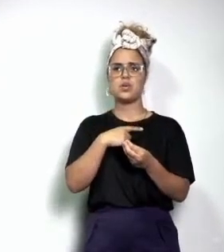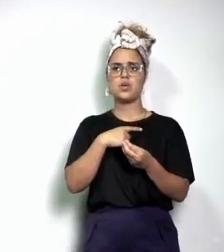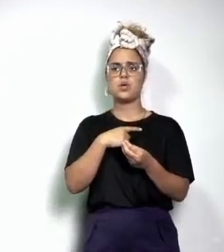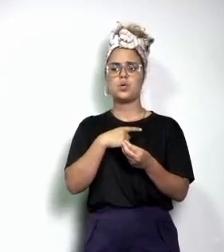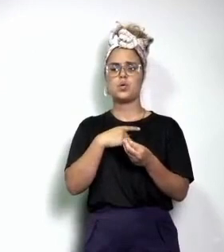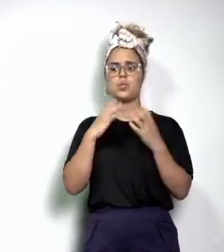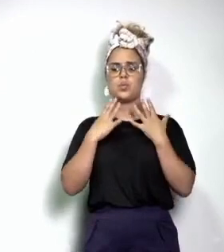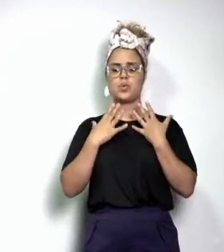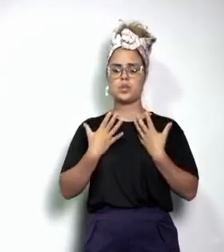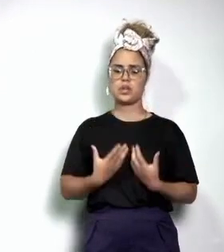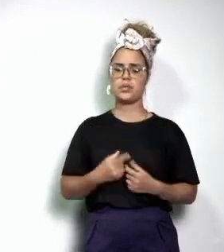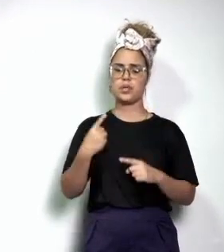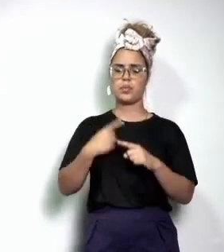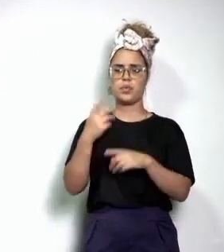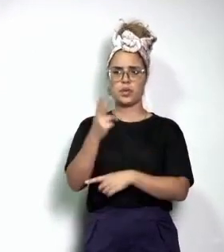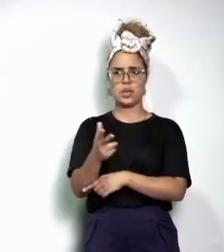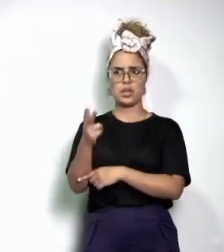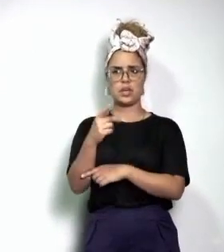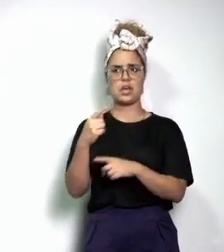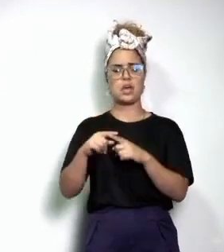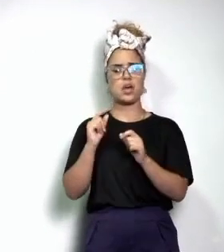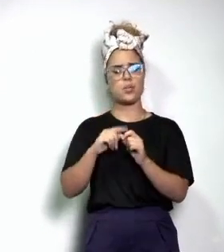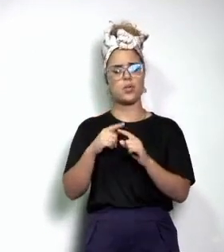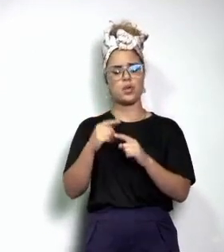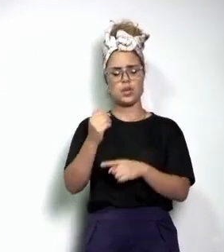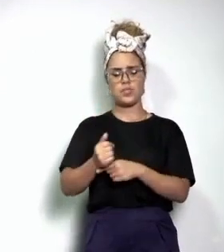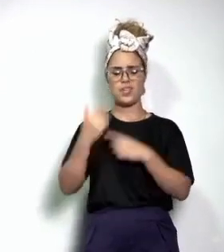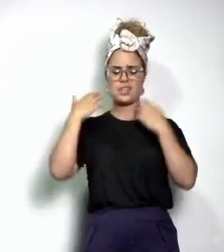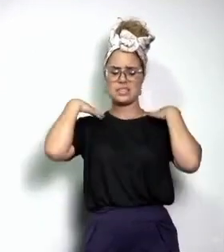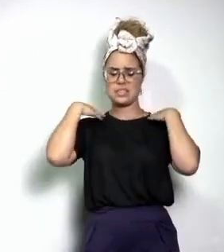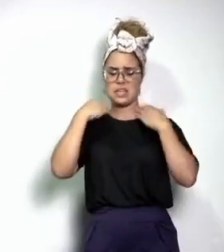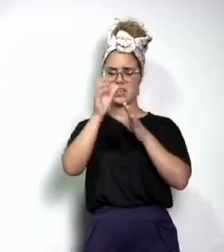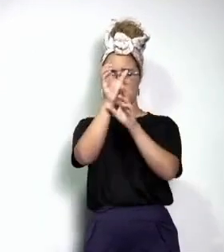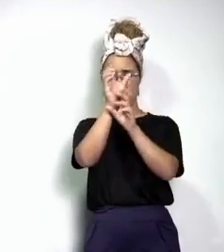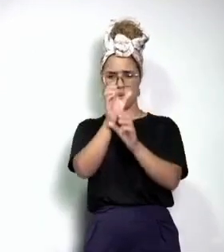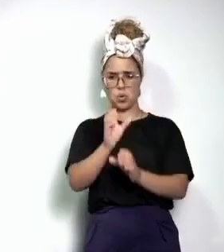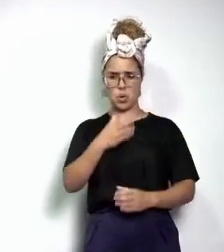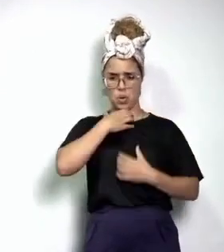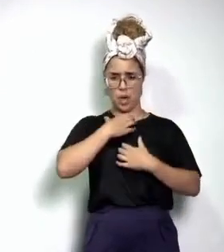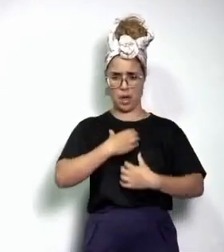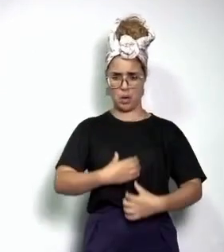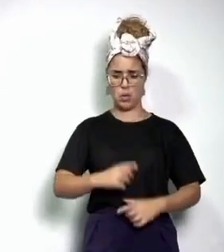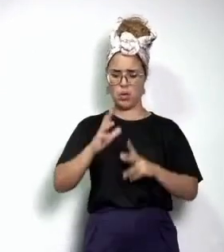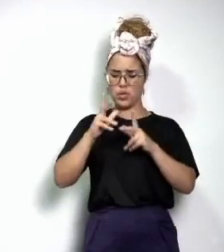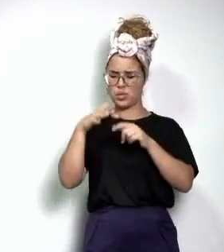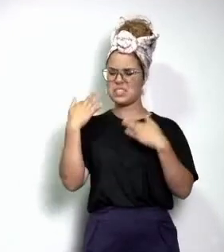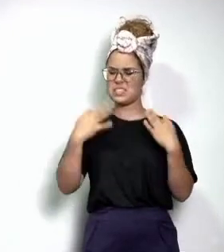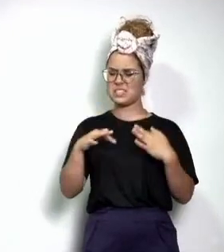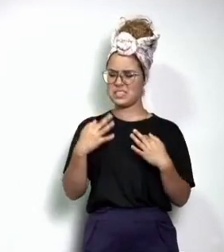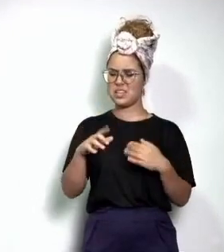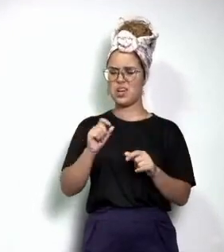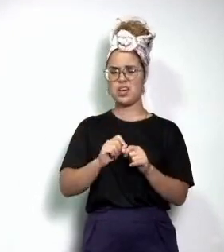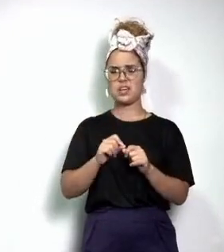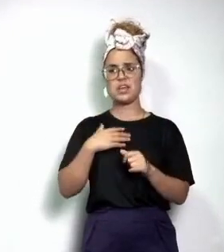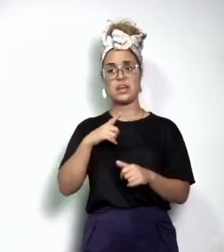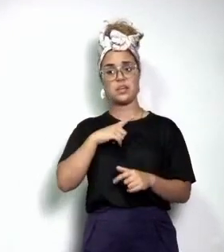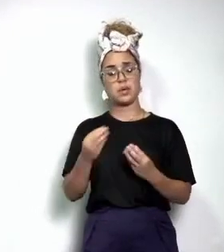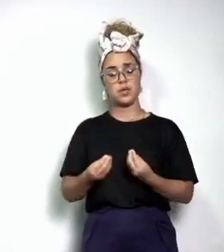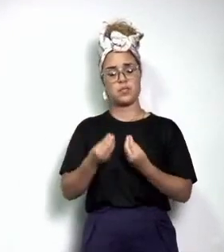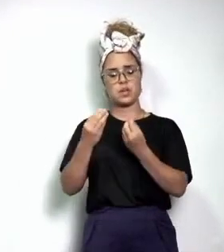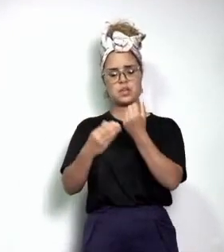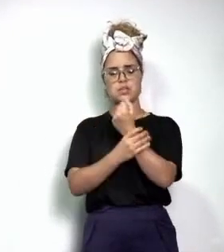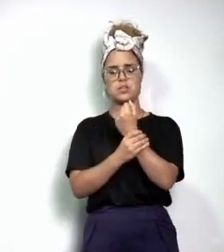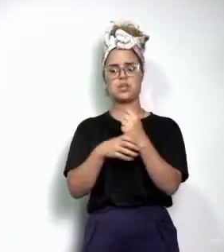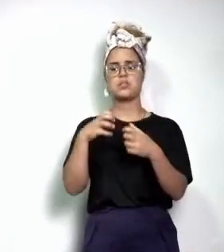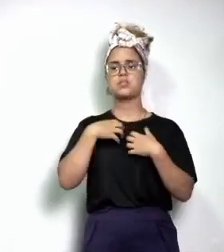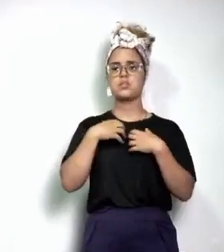na hora de correr, porque a câmera é muito pesada, sua coluna vai doer. E também garante uma certa segurança, no sentido de que